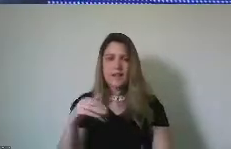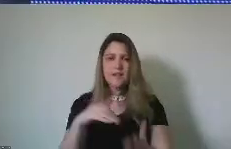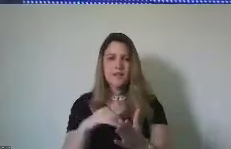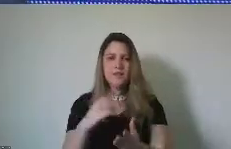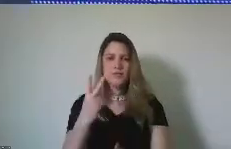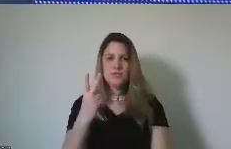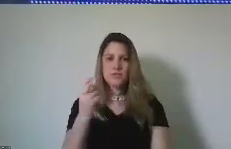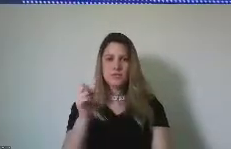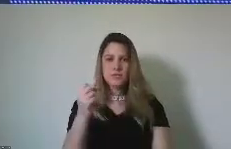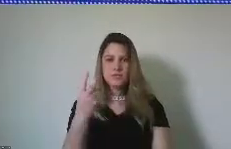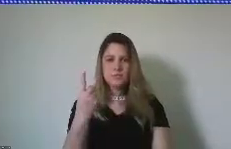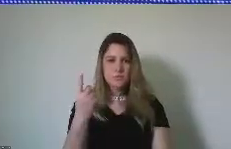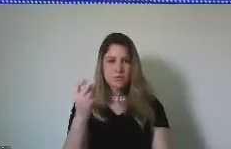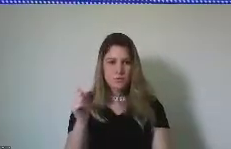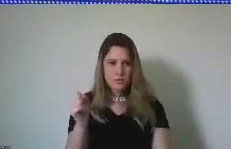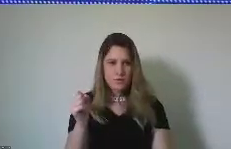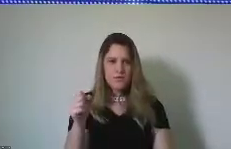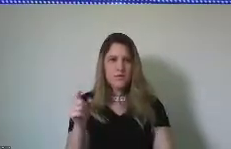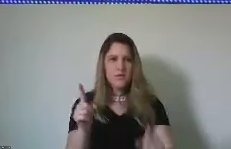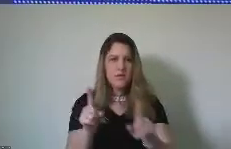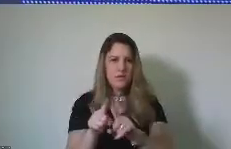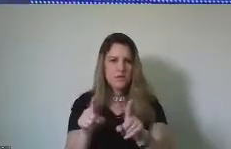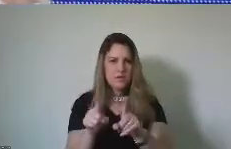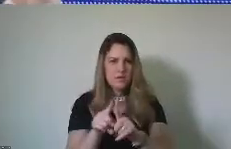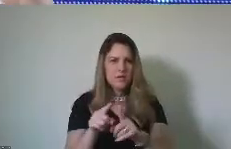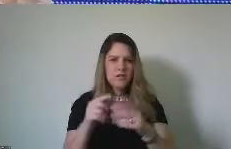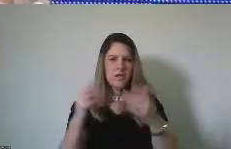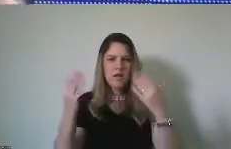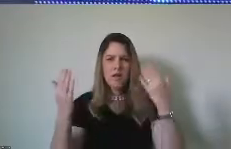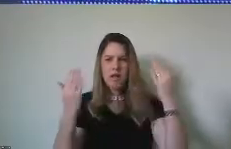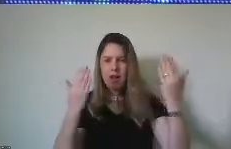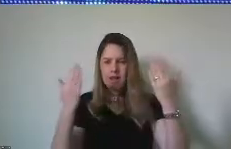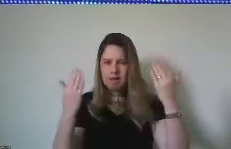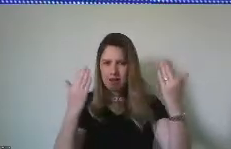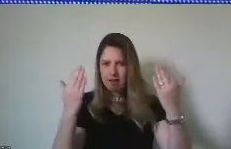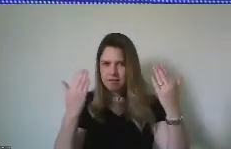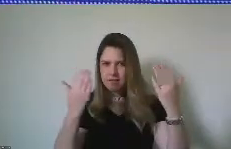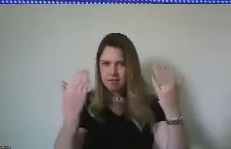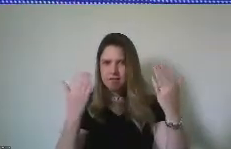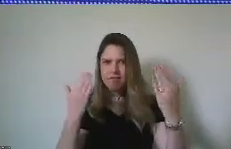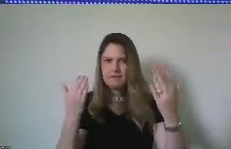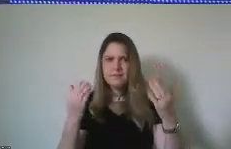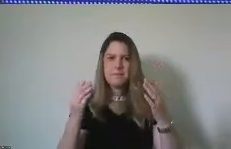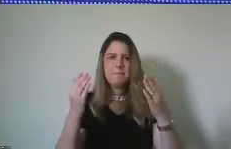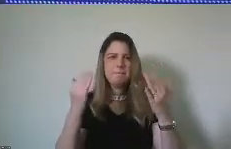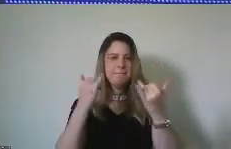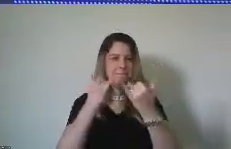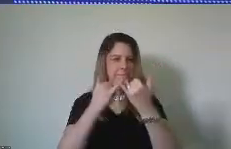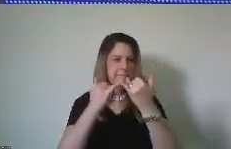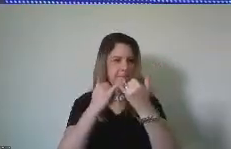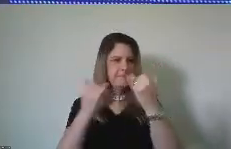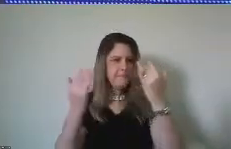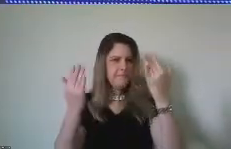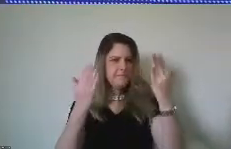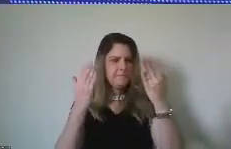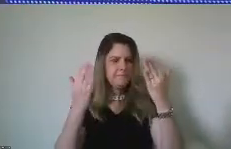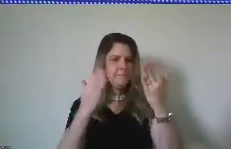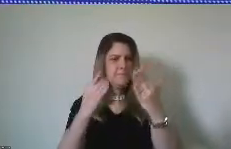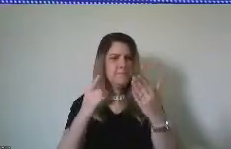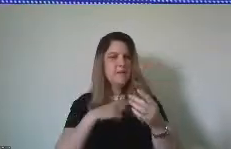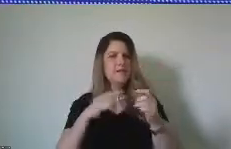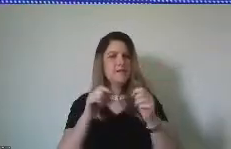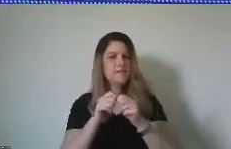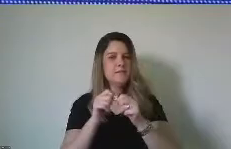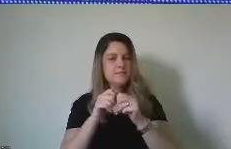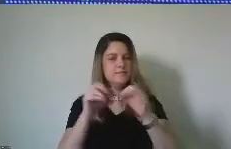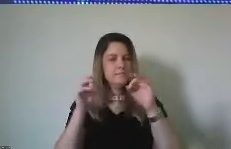que a gente faz aquele trabalho que o escreveu de análise do leilão e em paralelo uma análise financeira que é feita pela carise pela